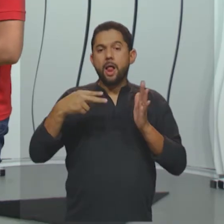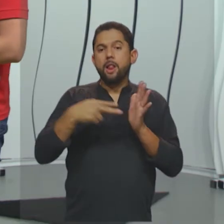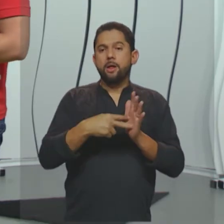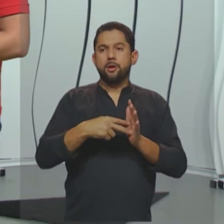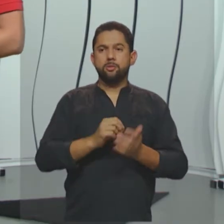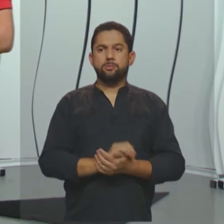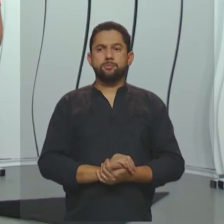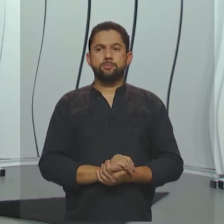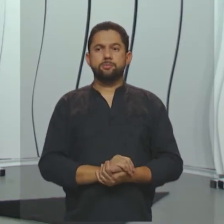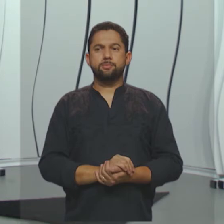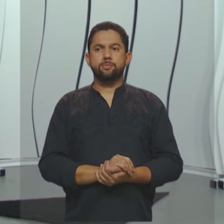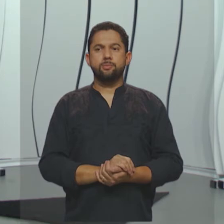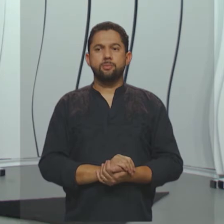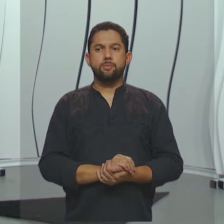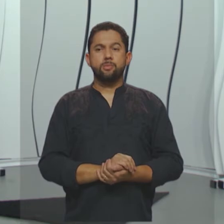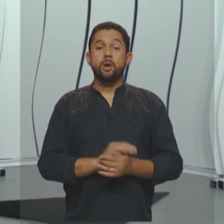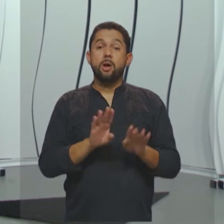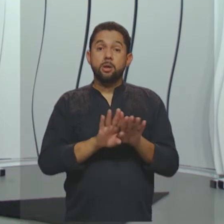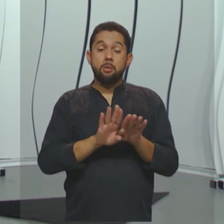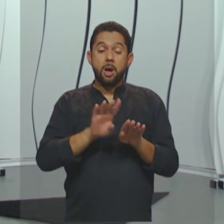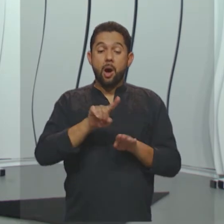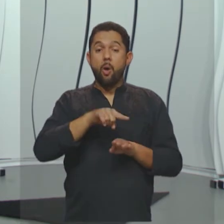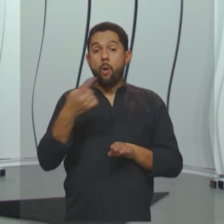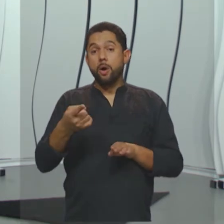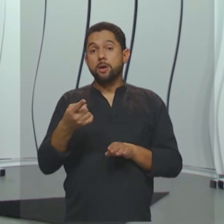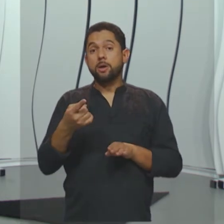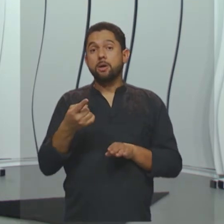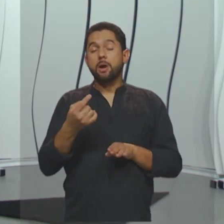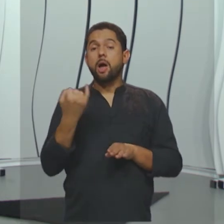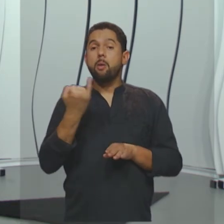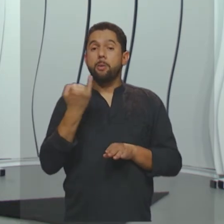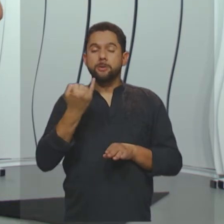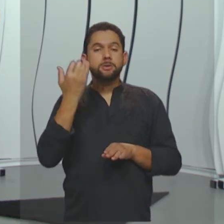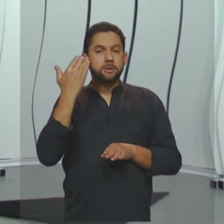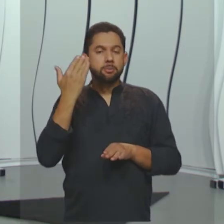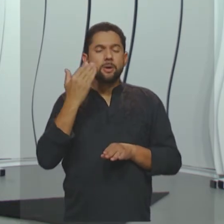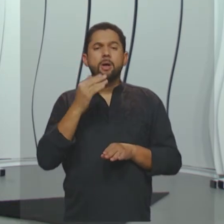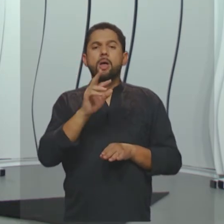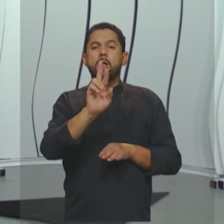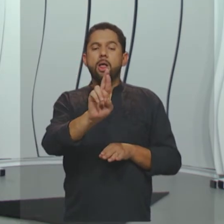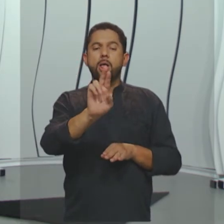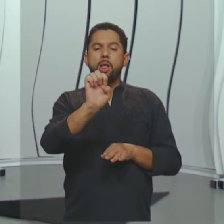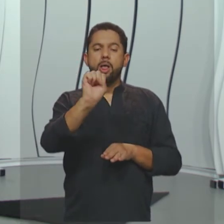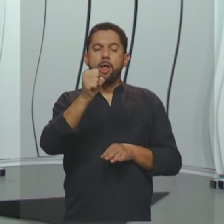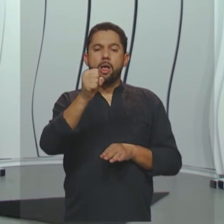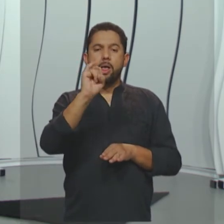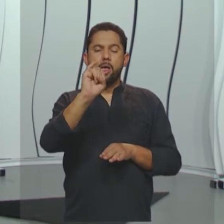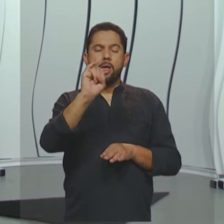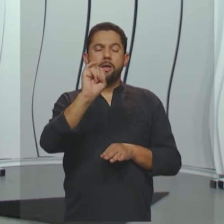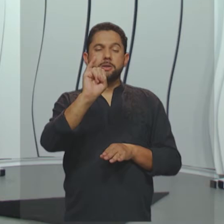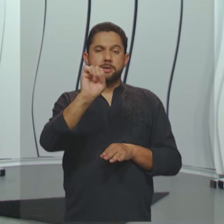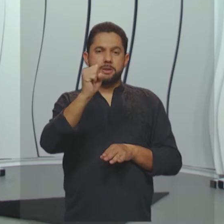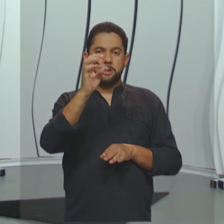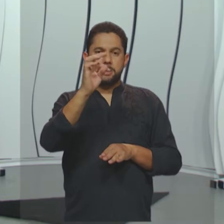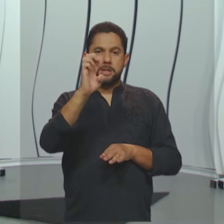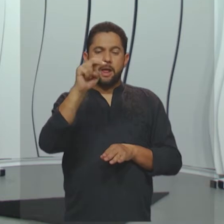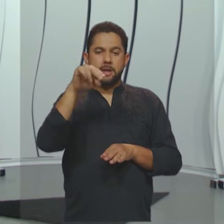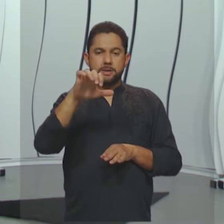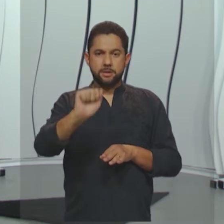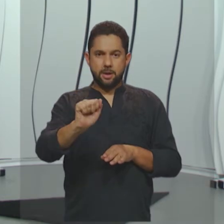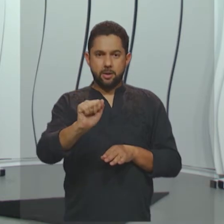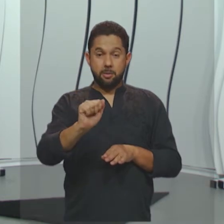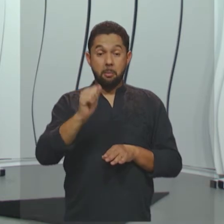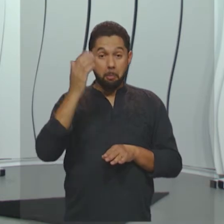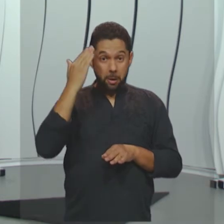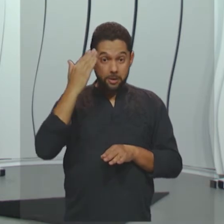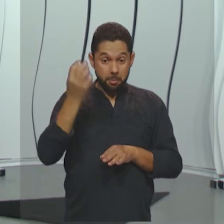Bom, a outra grandeza que falta a gente comentar é a resistência, tá? E para a gente medir a resistência, a